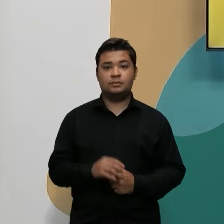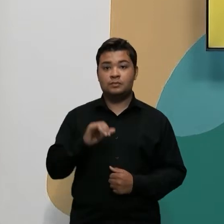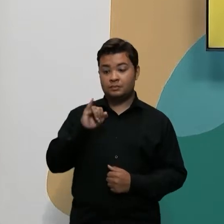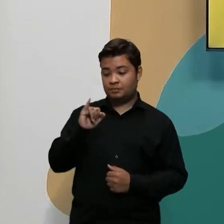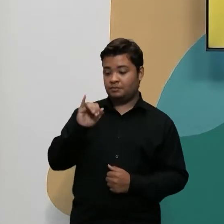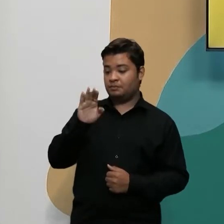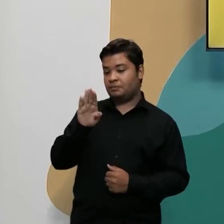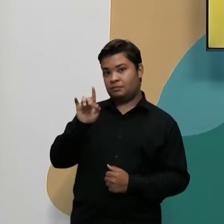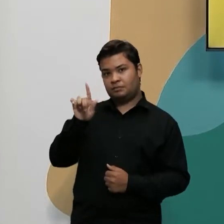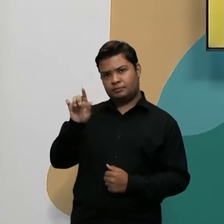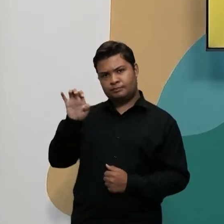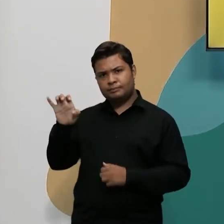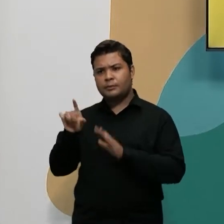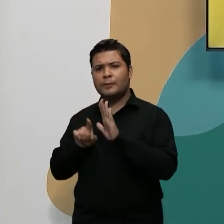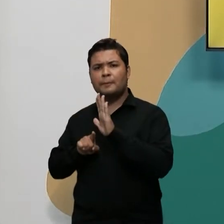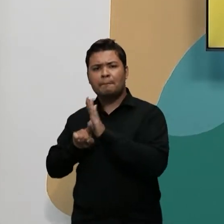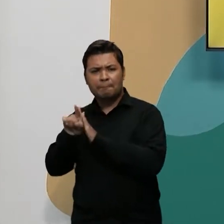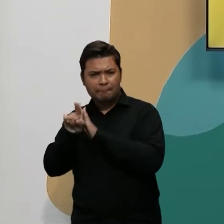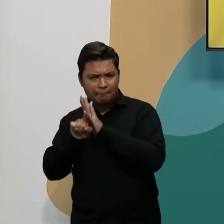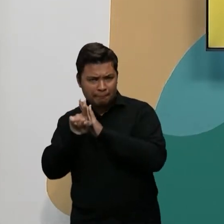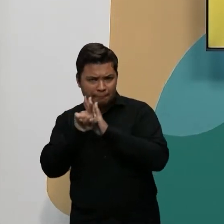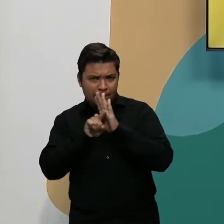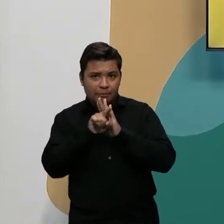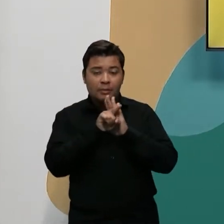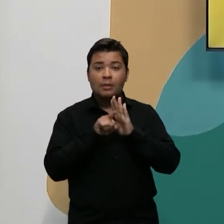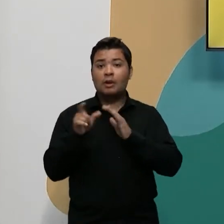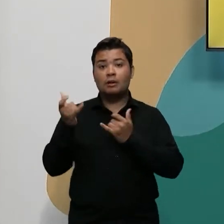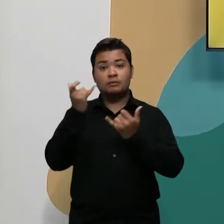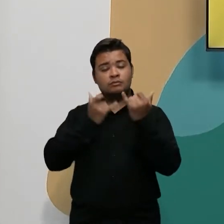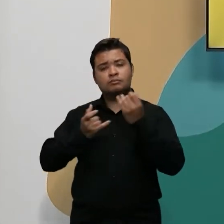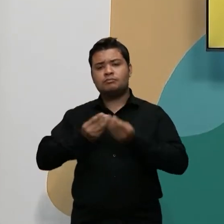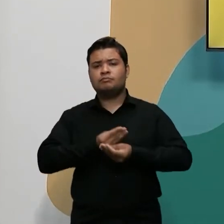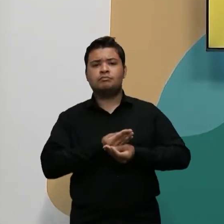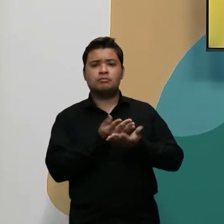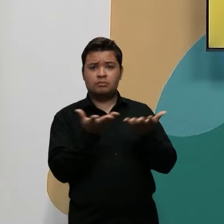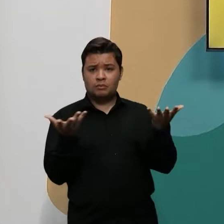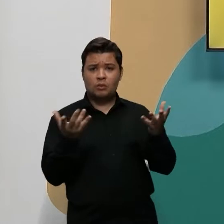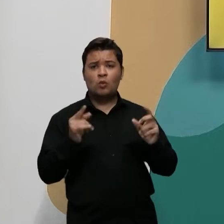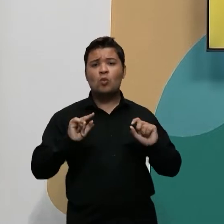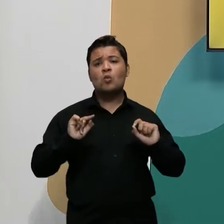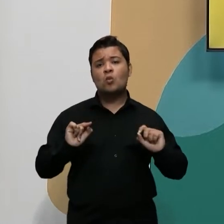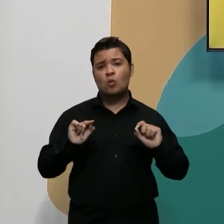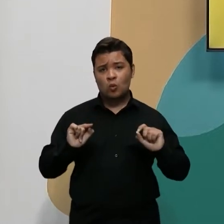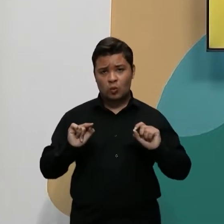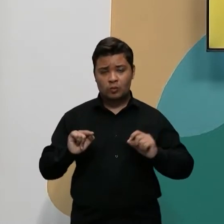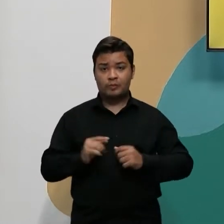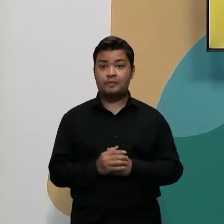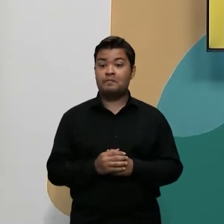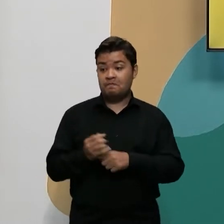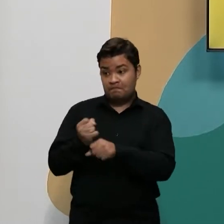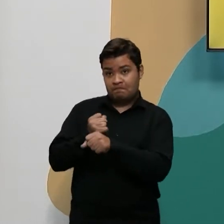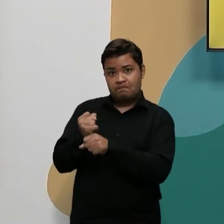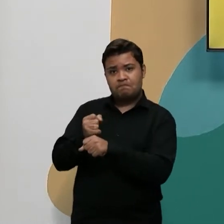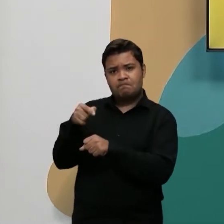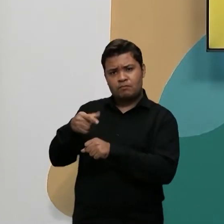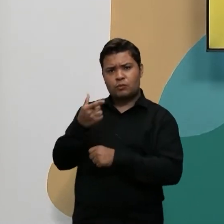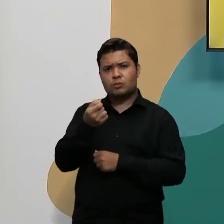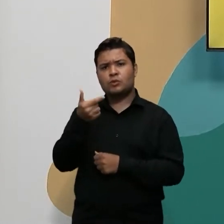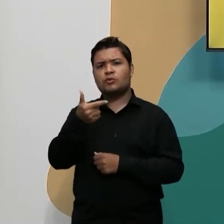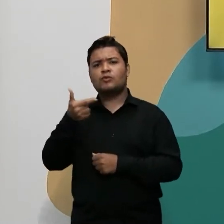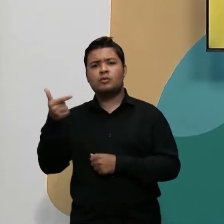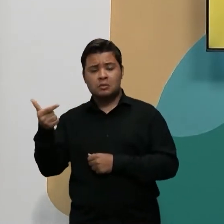Segundo o Instituto Brasileiro de Geografia e Estatística, o IBGE, neste ano, a previsão é de